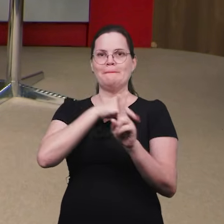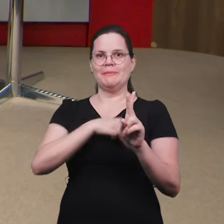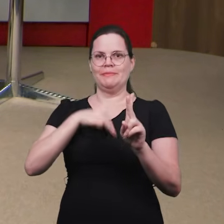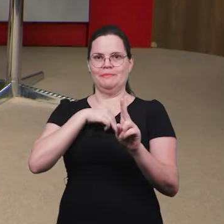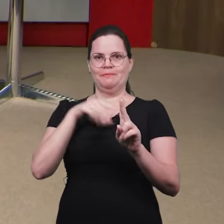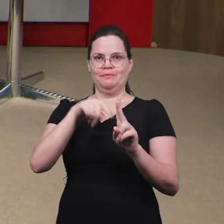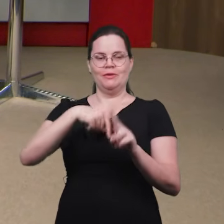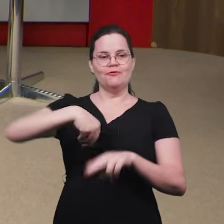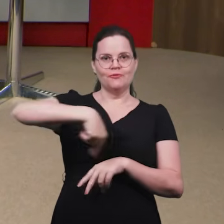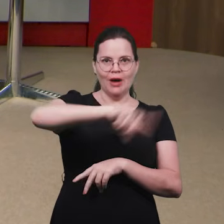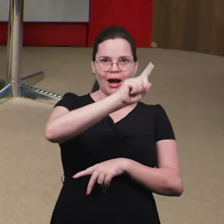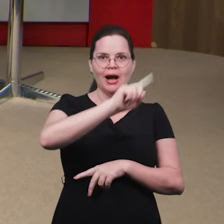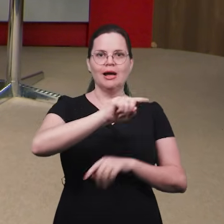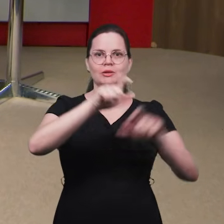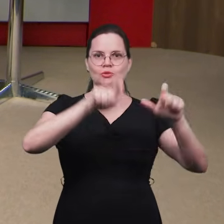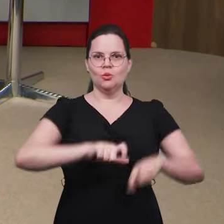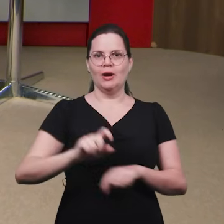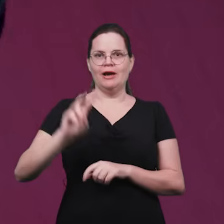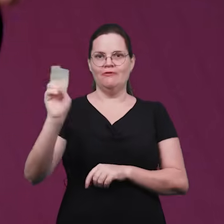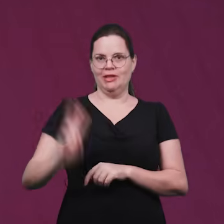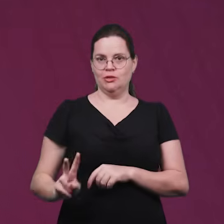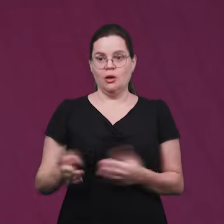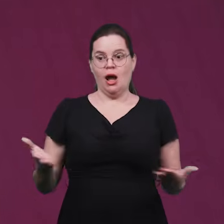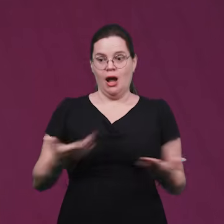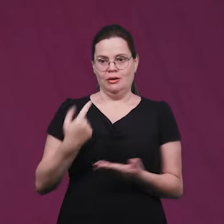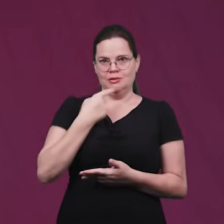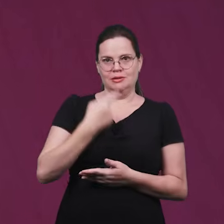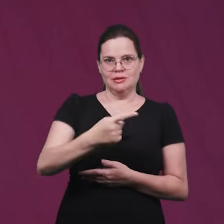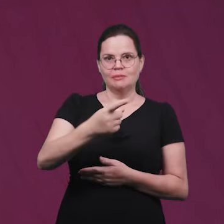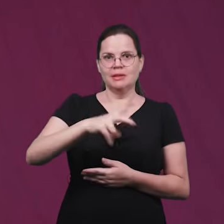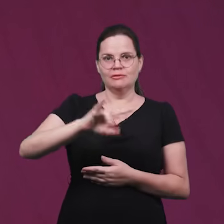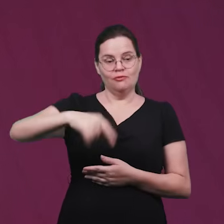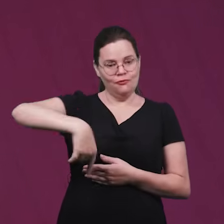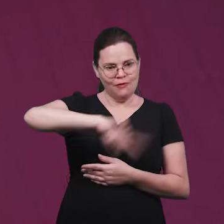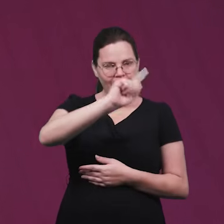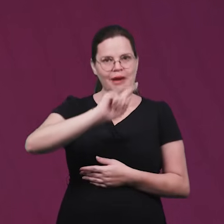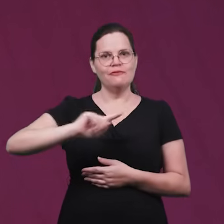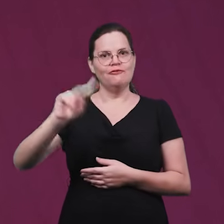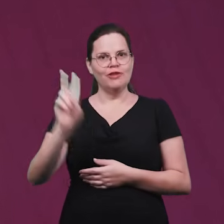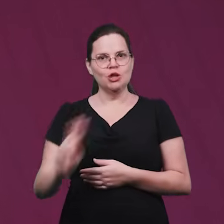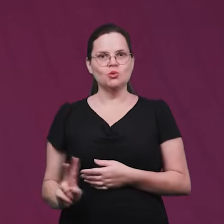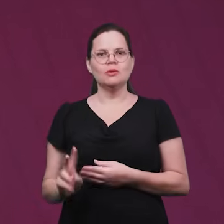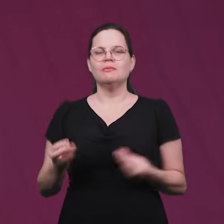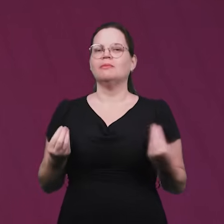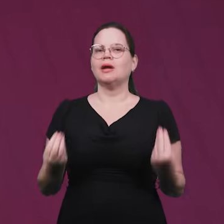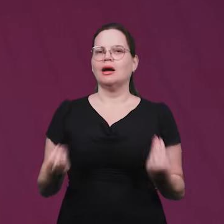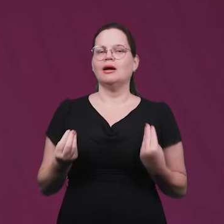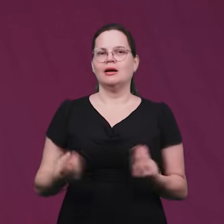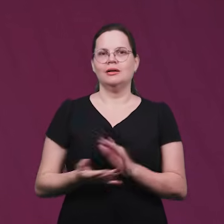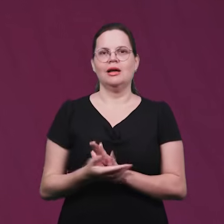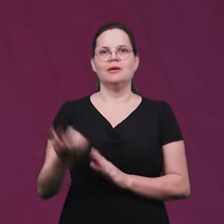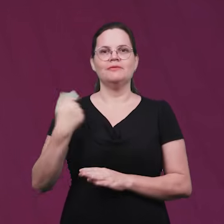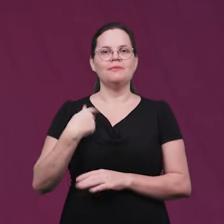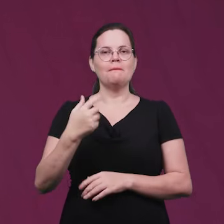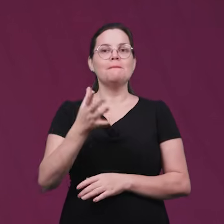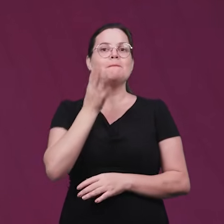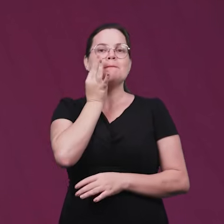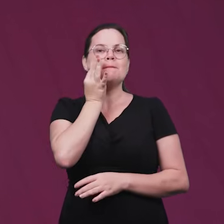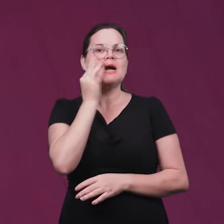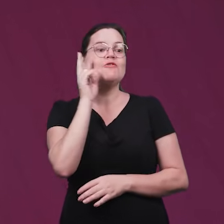missionários e os enviar, eles já irão nesta semana, e os enviar à Venezuela, a fim de